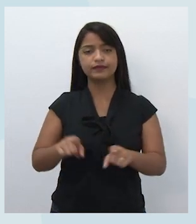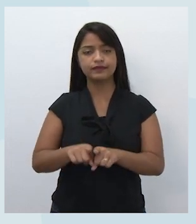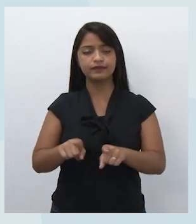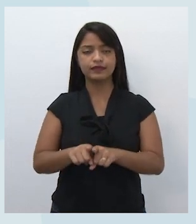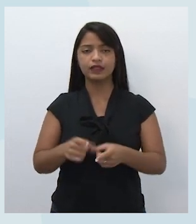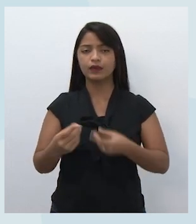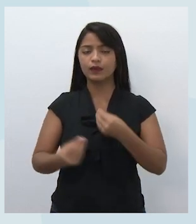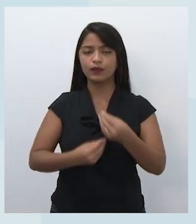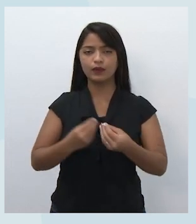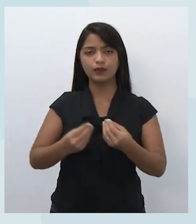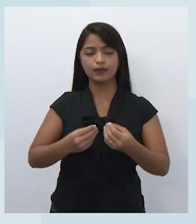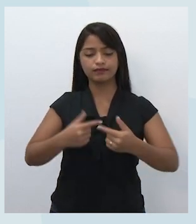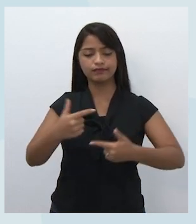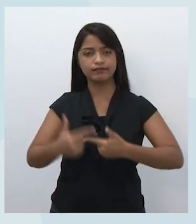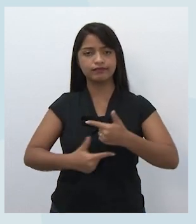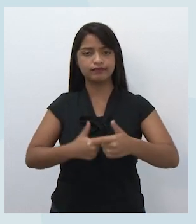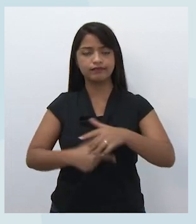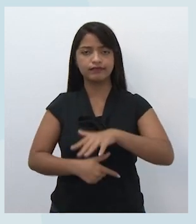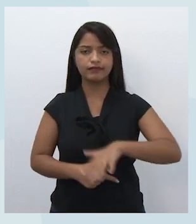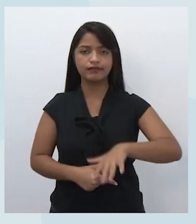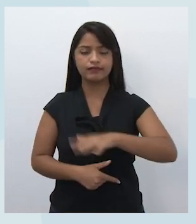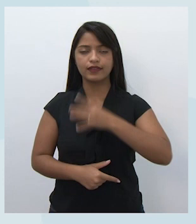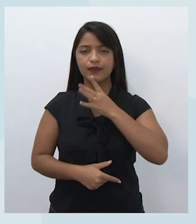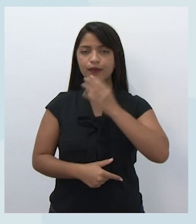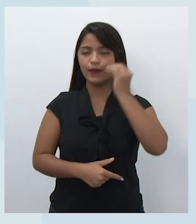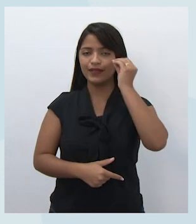o trabalho por área do conhecimento.